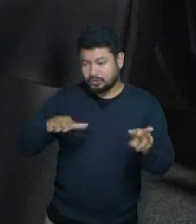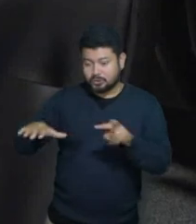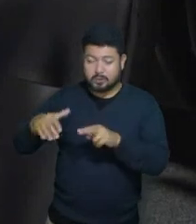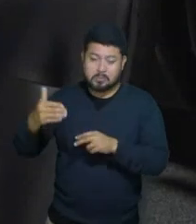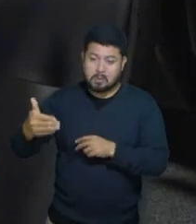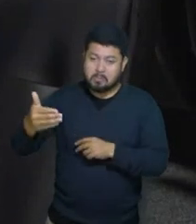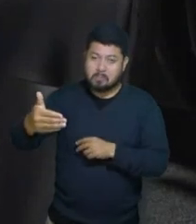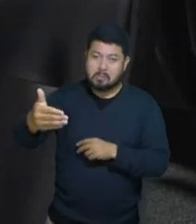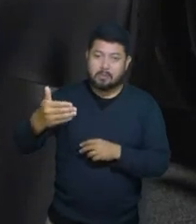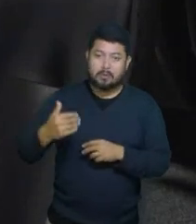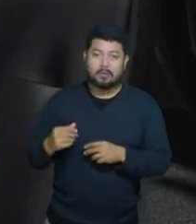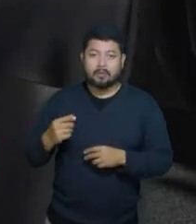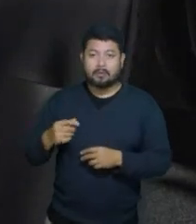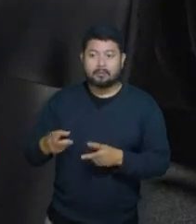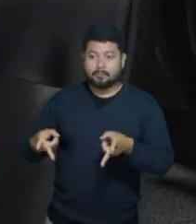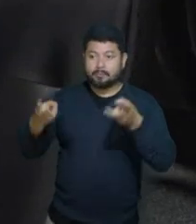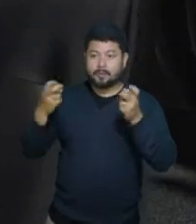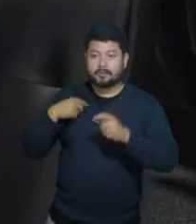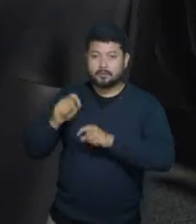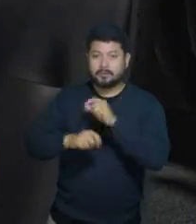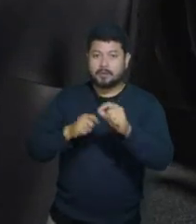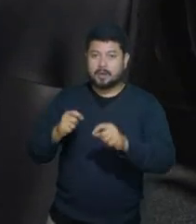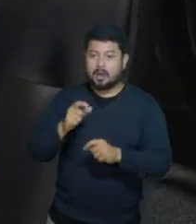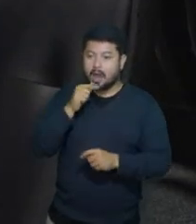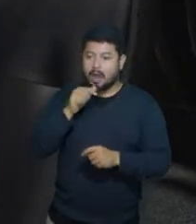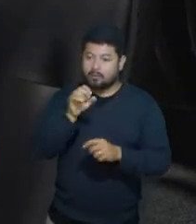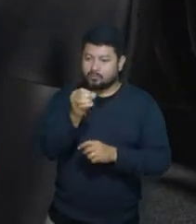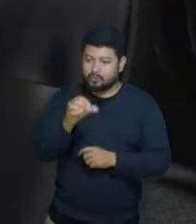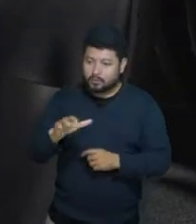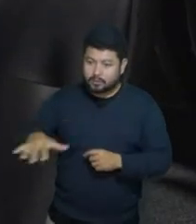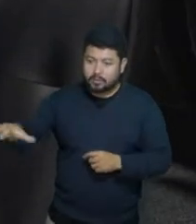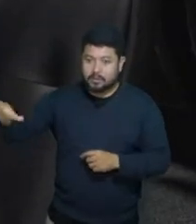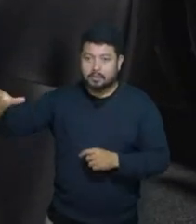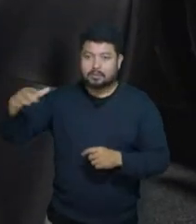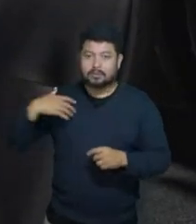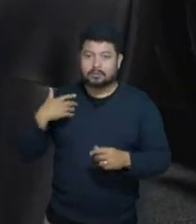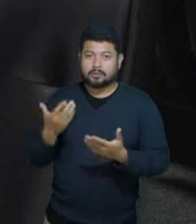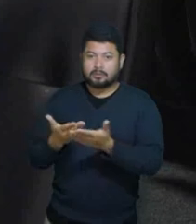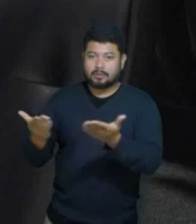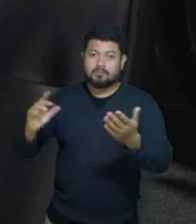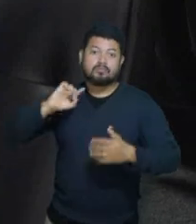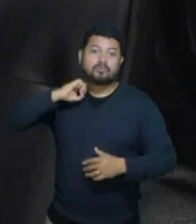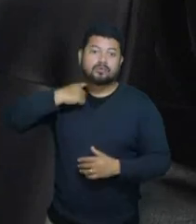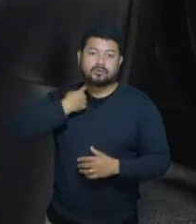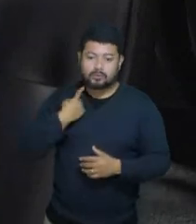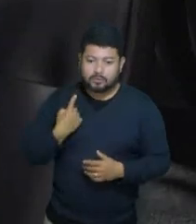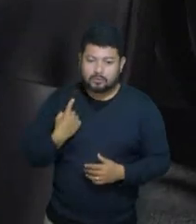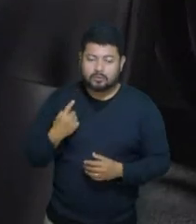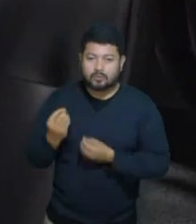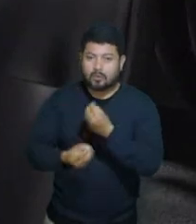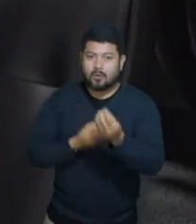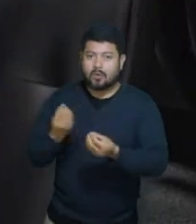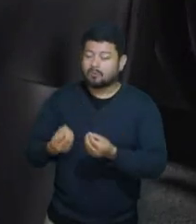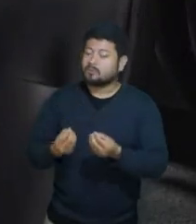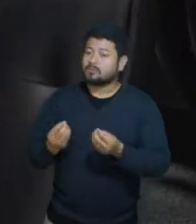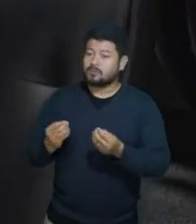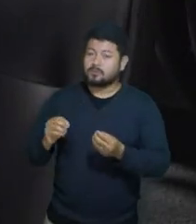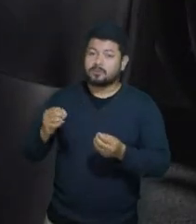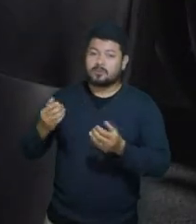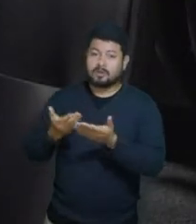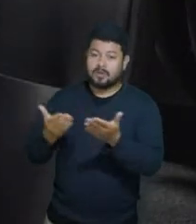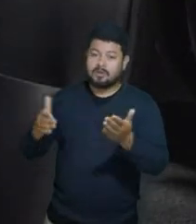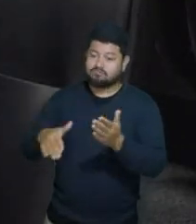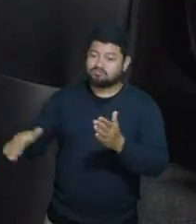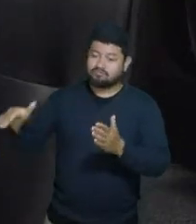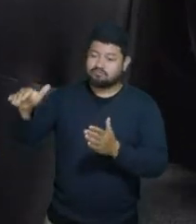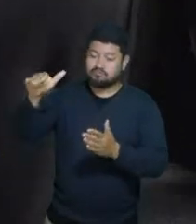gente viu que a poluição nas baías, em termos de eutrofização, entra num patamar extremo. E quando a gente fala nesse